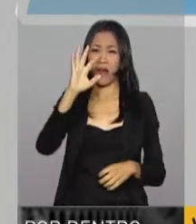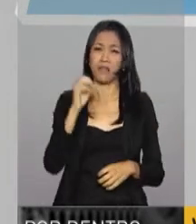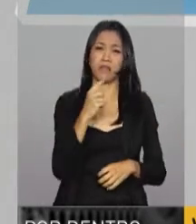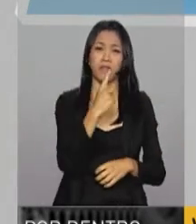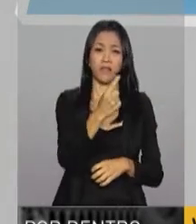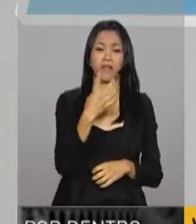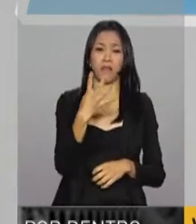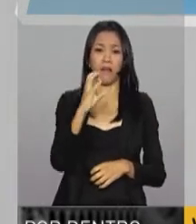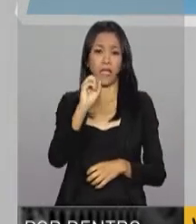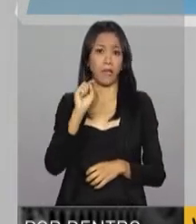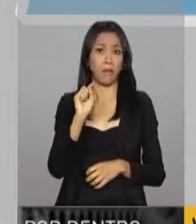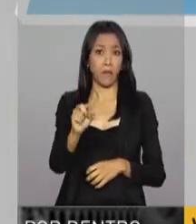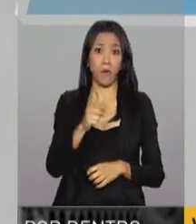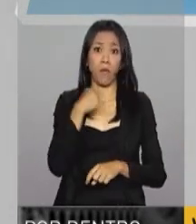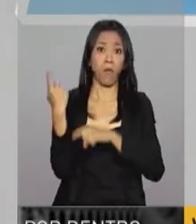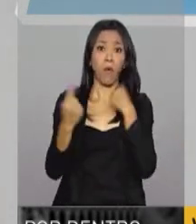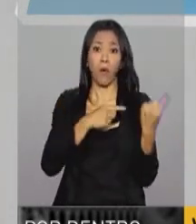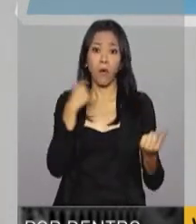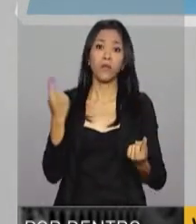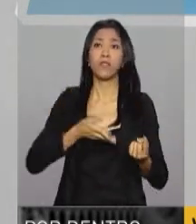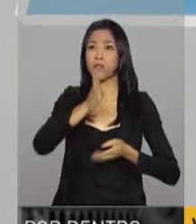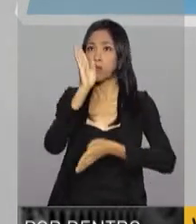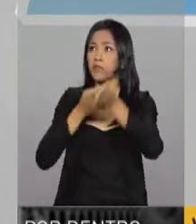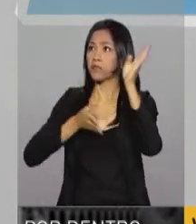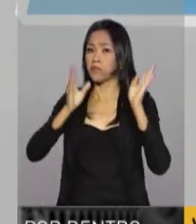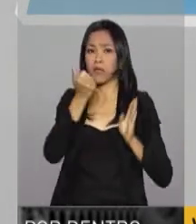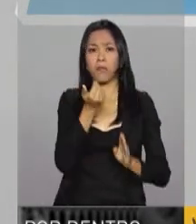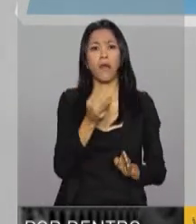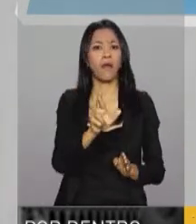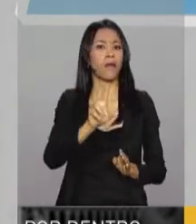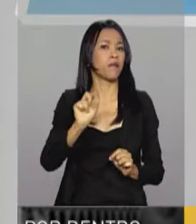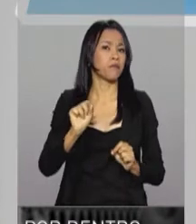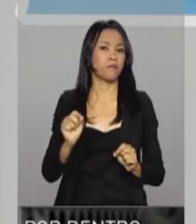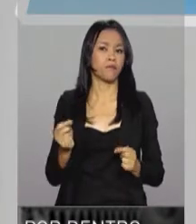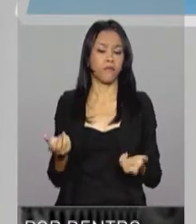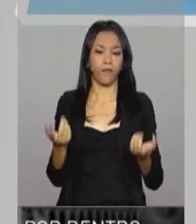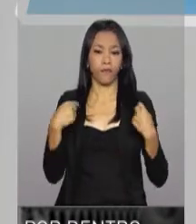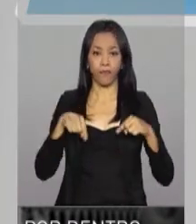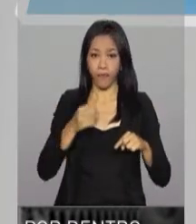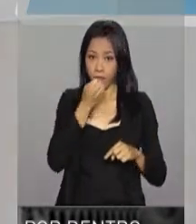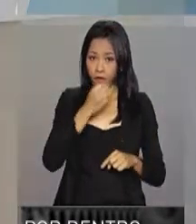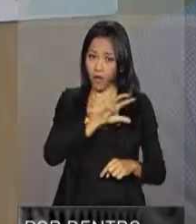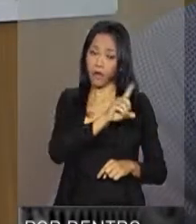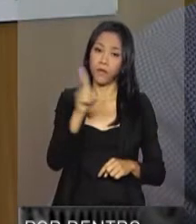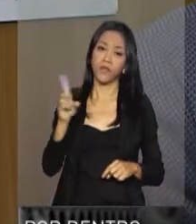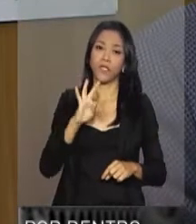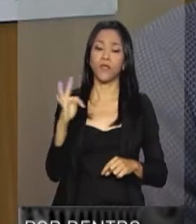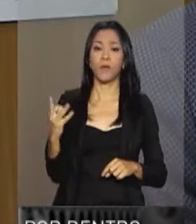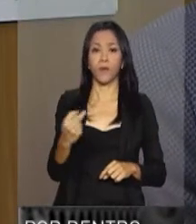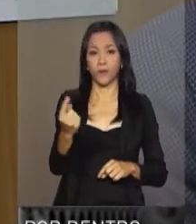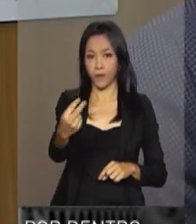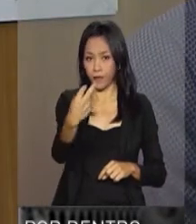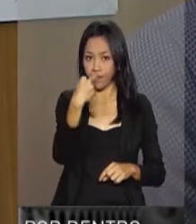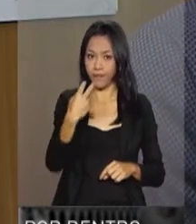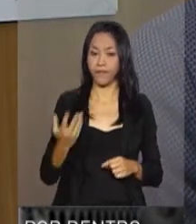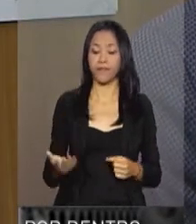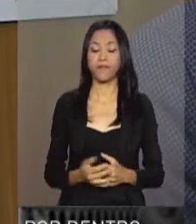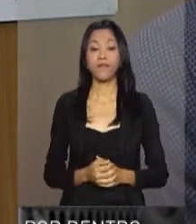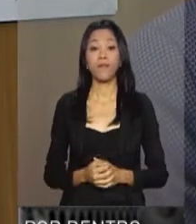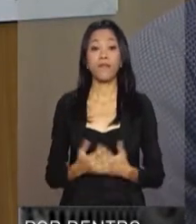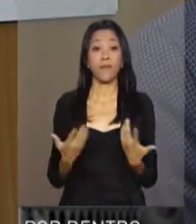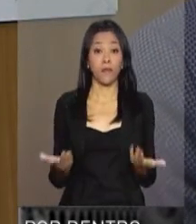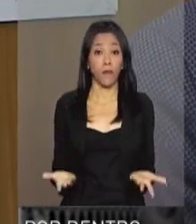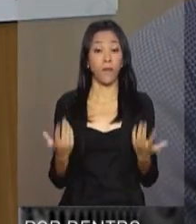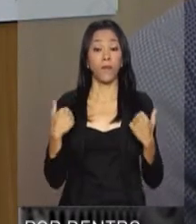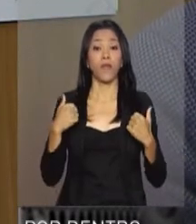mais nova vertebrados e rodovias em walter bom dia bom dia a todos os ouvintes que estão conosco para dizer é que